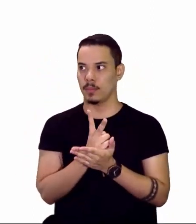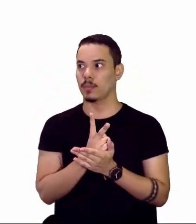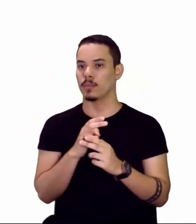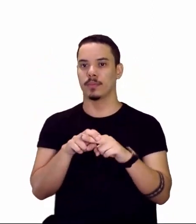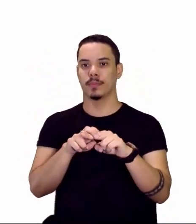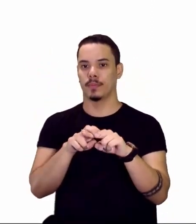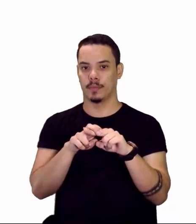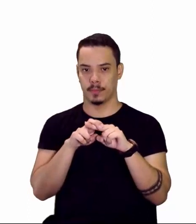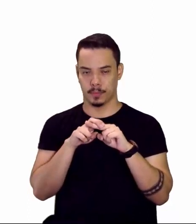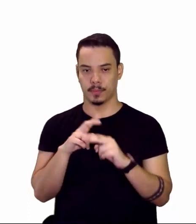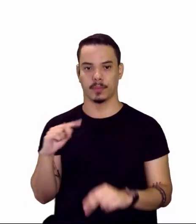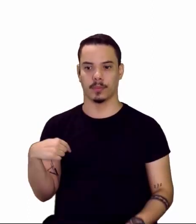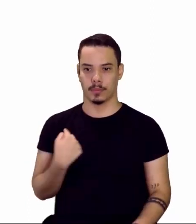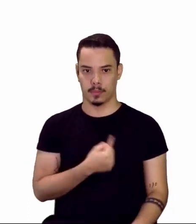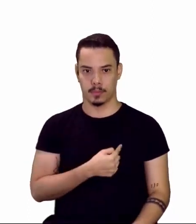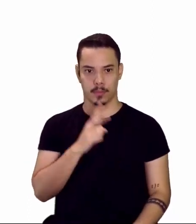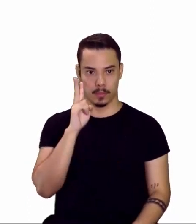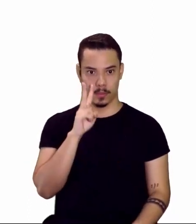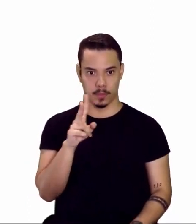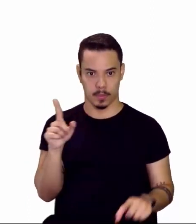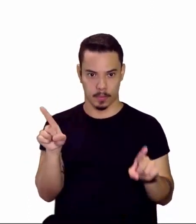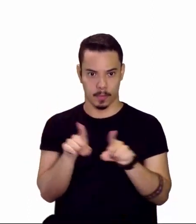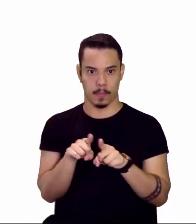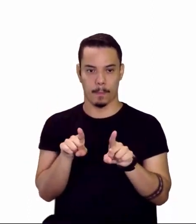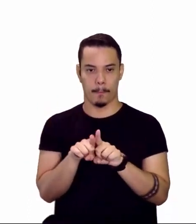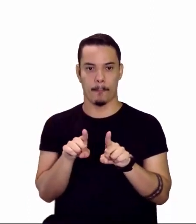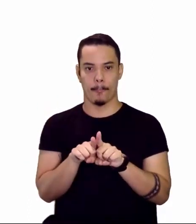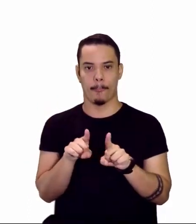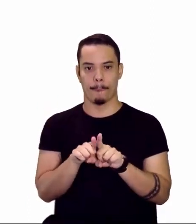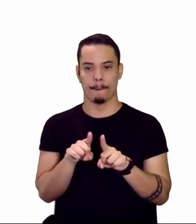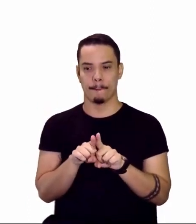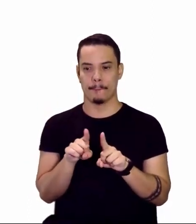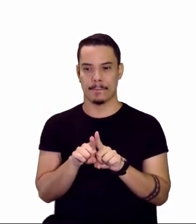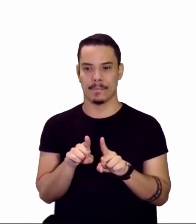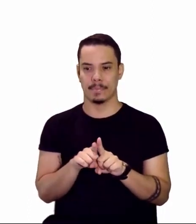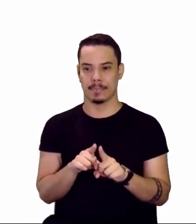ainda, nós vimos que